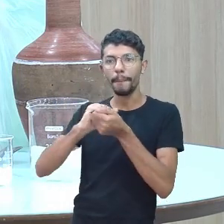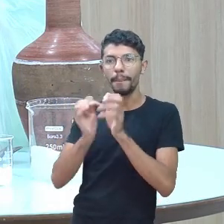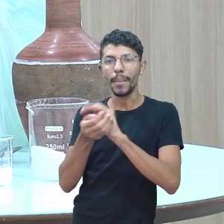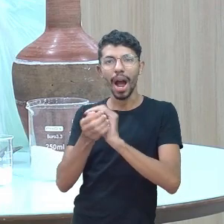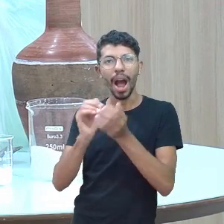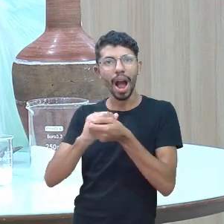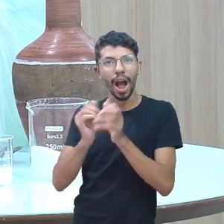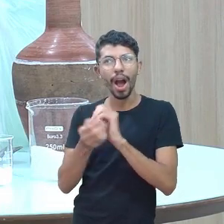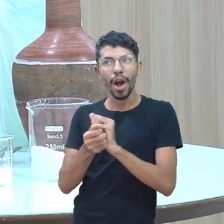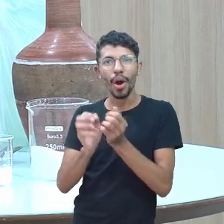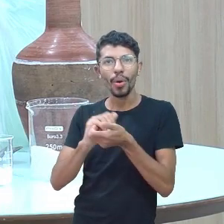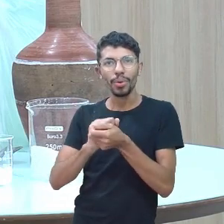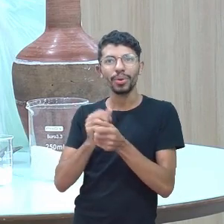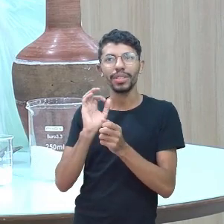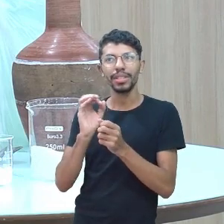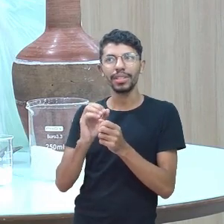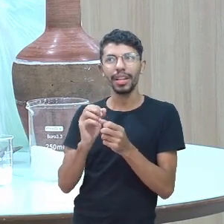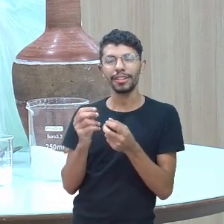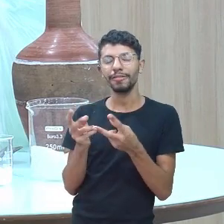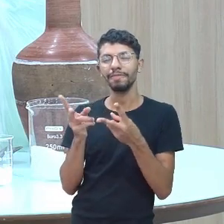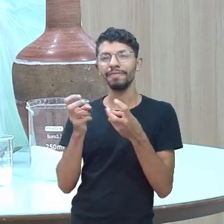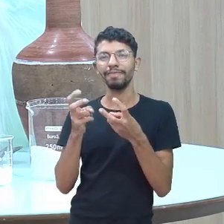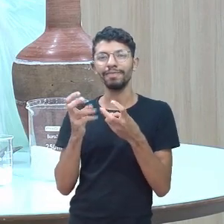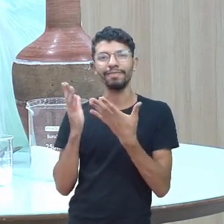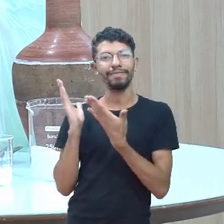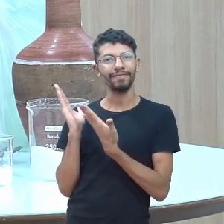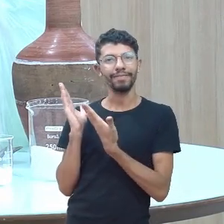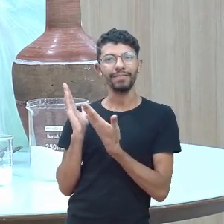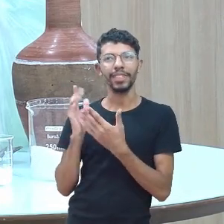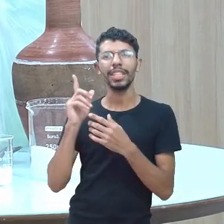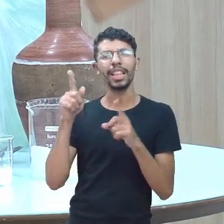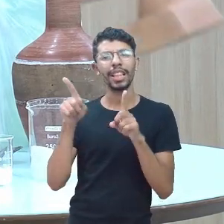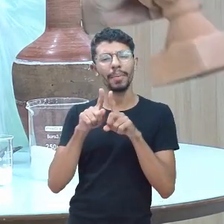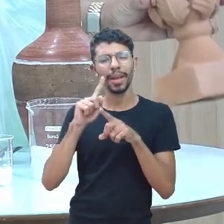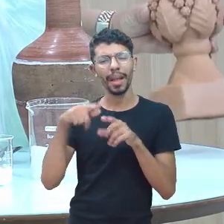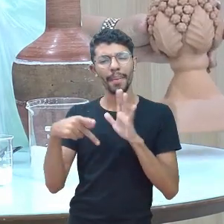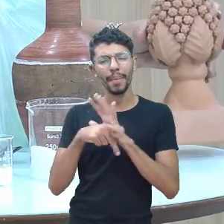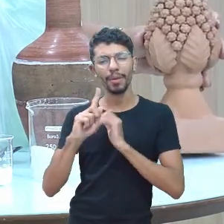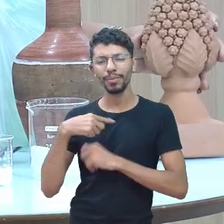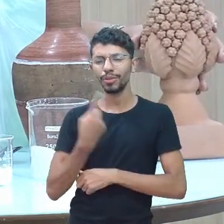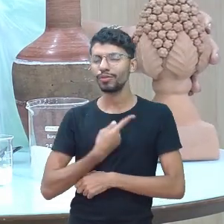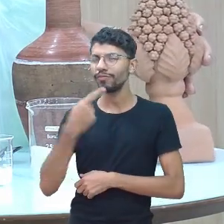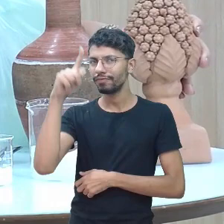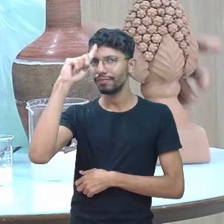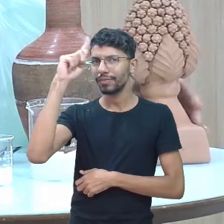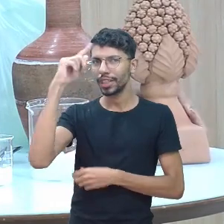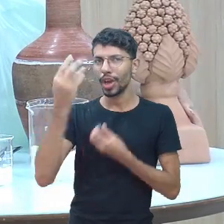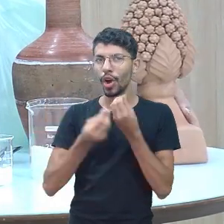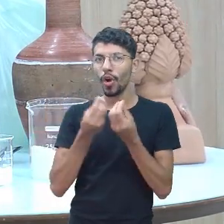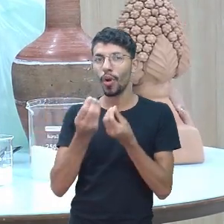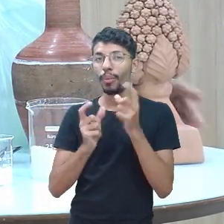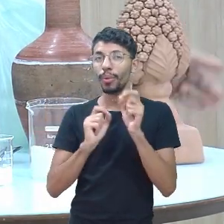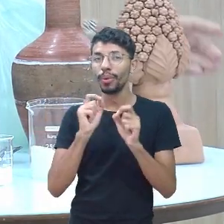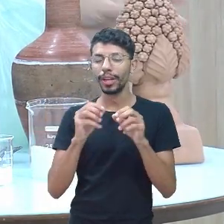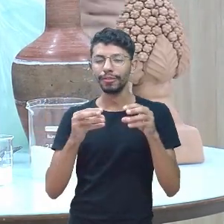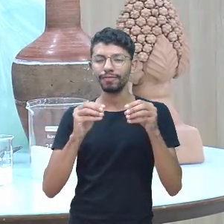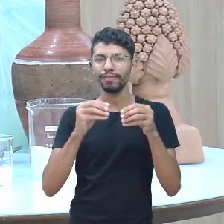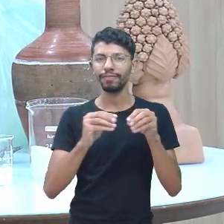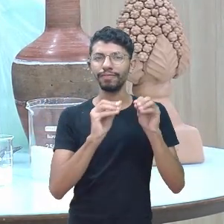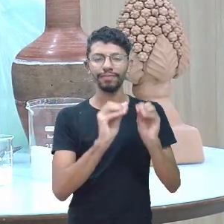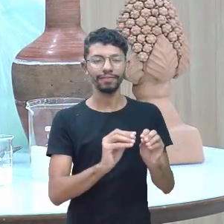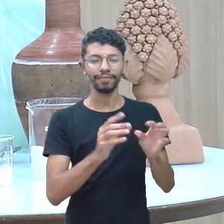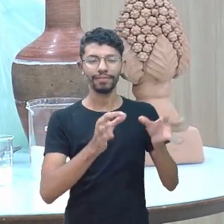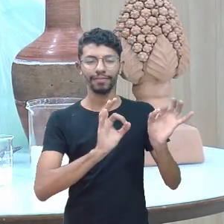Então faz parte do nosso cotidiano, né? Esse também, como decoração. Vou colocar